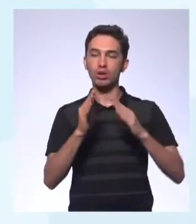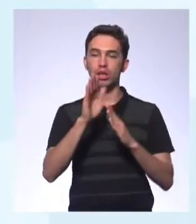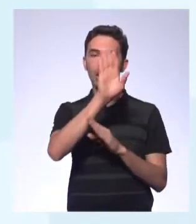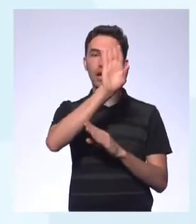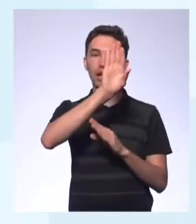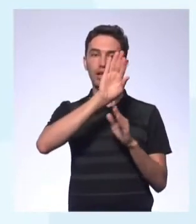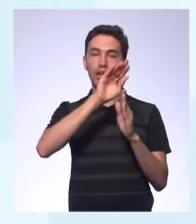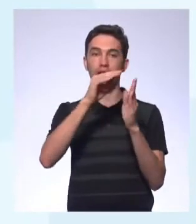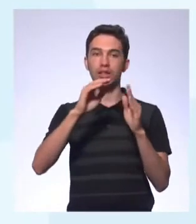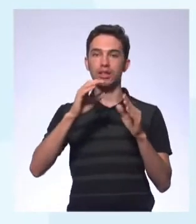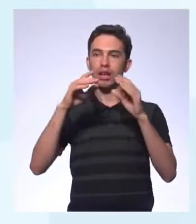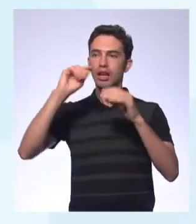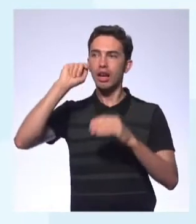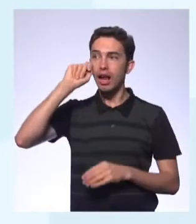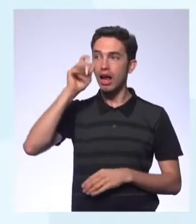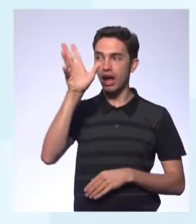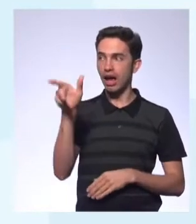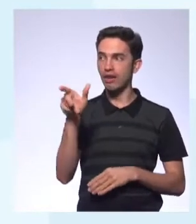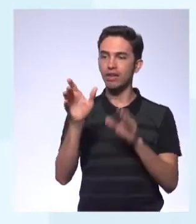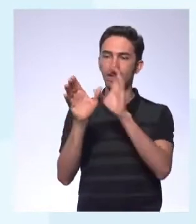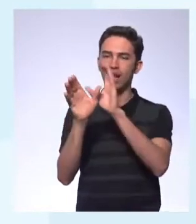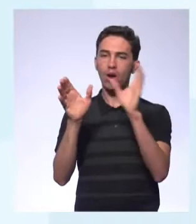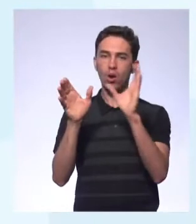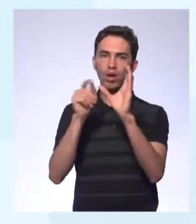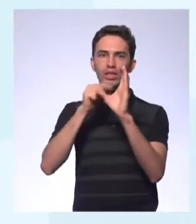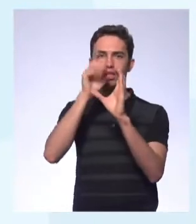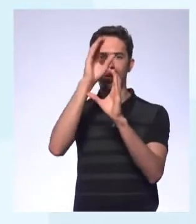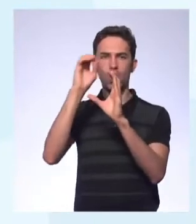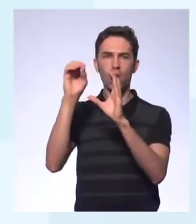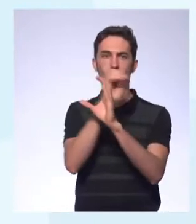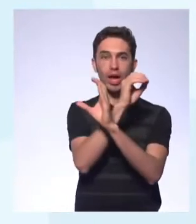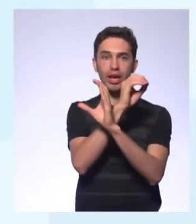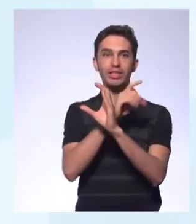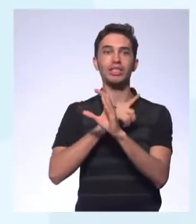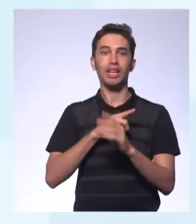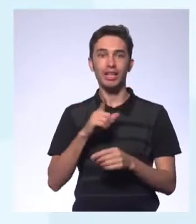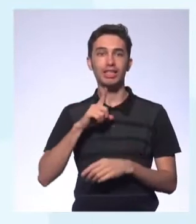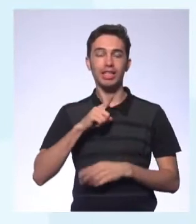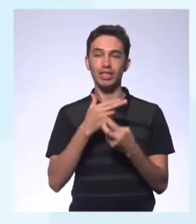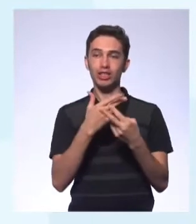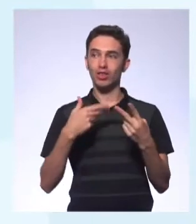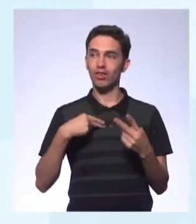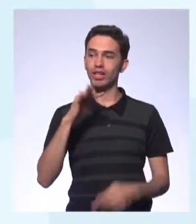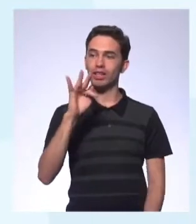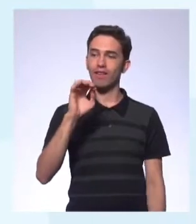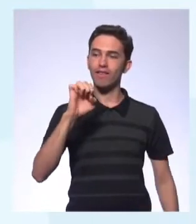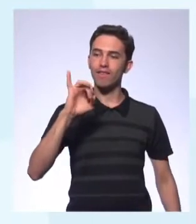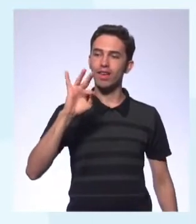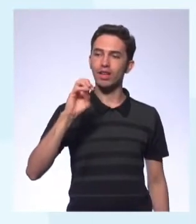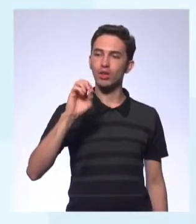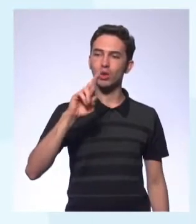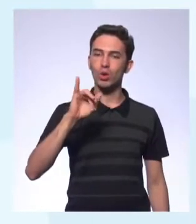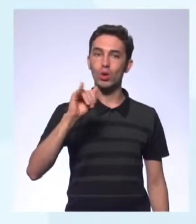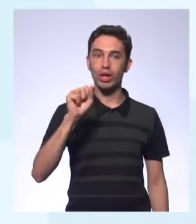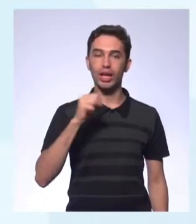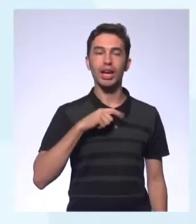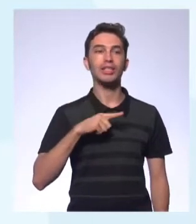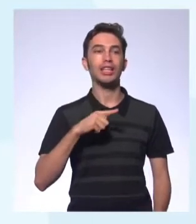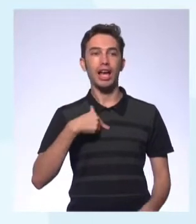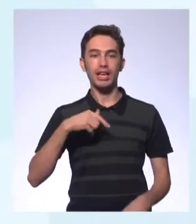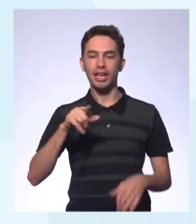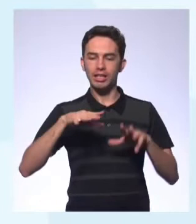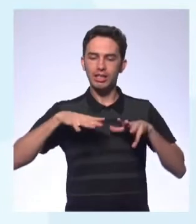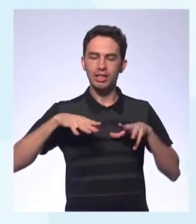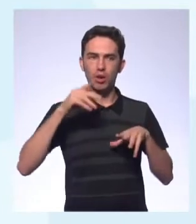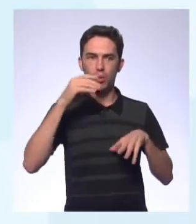africana, foram construídas feitorias. Ali, os portugueses instalavam-se o seu poder, dominavam o